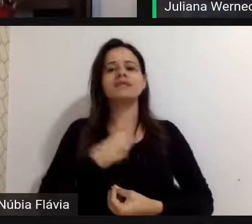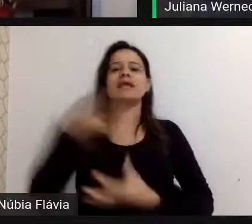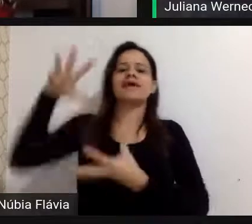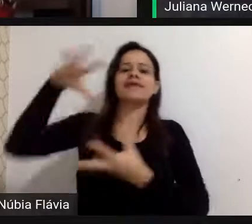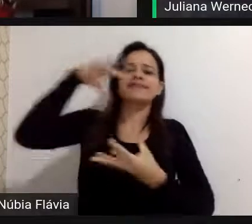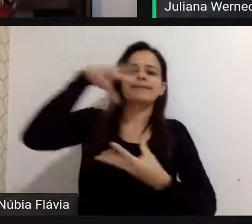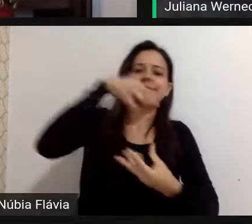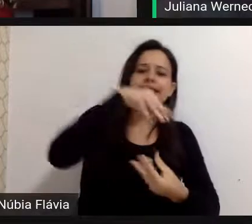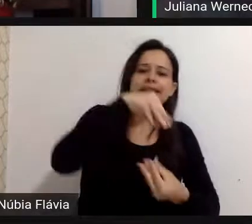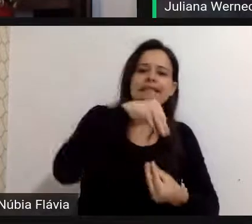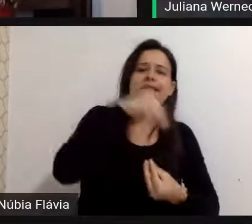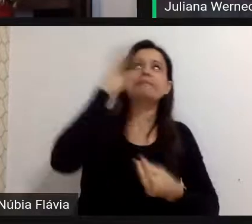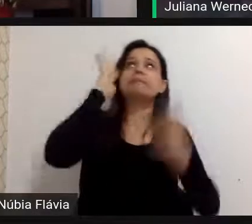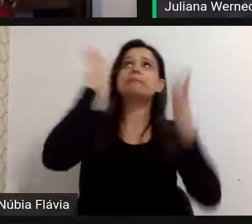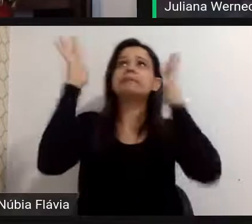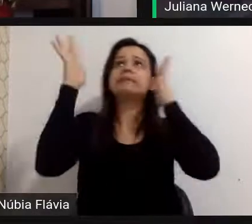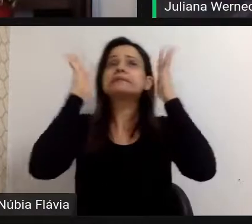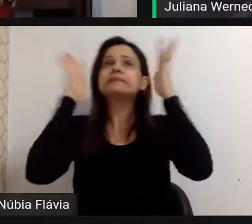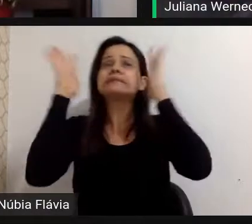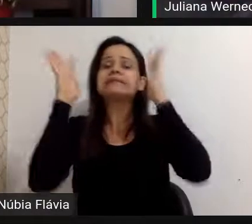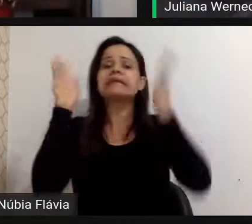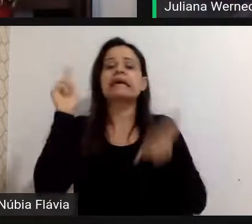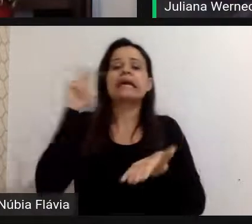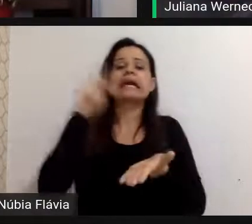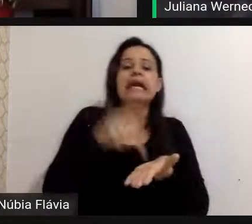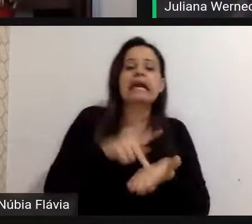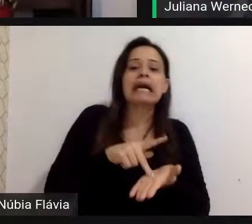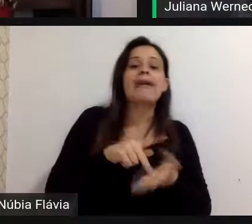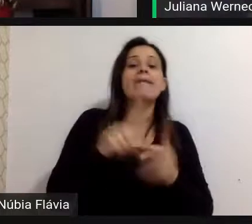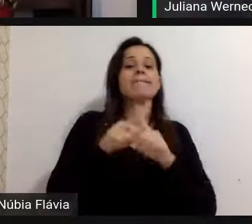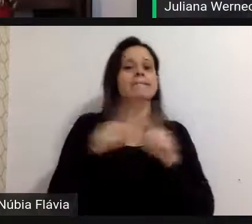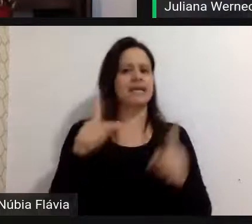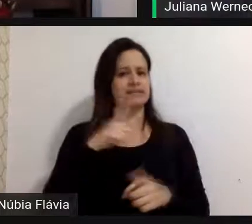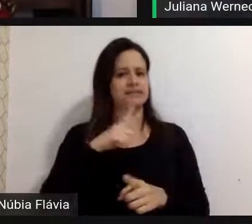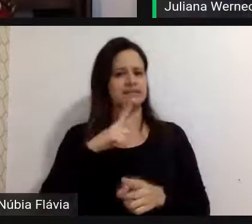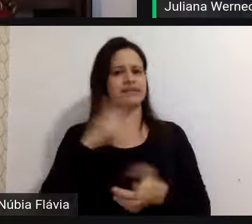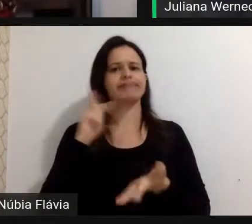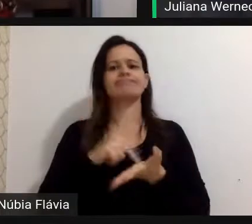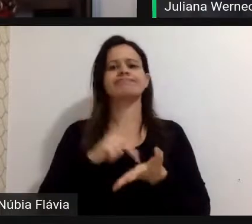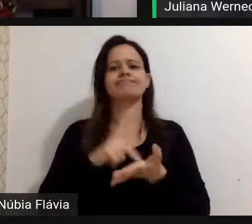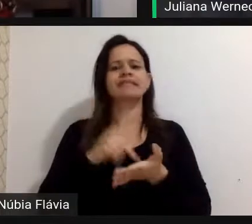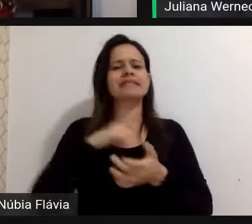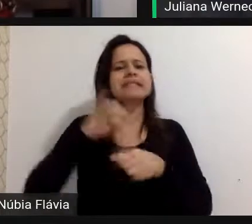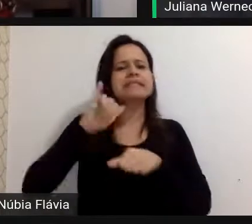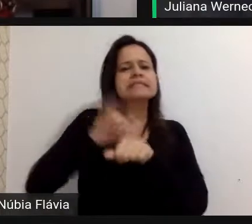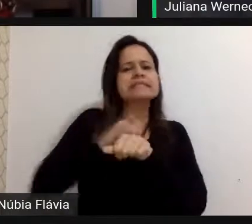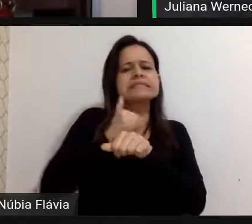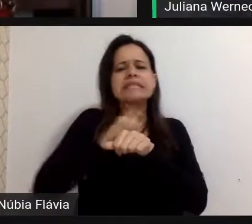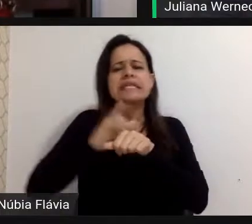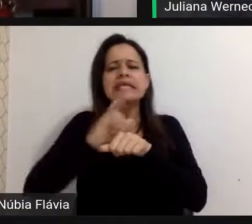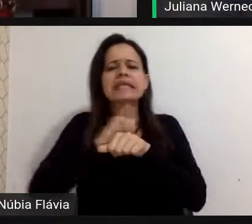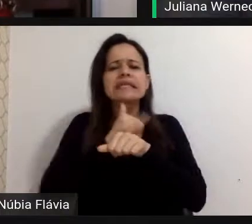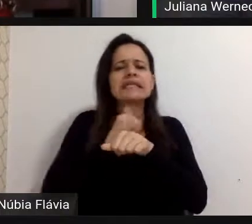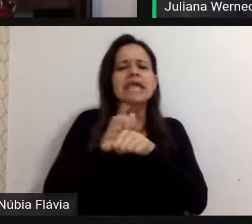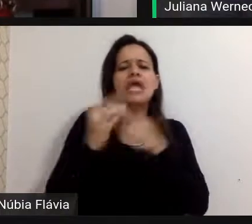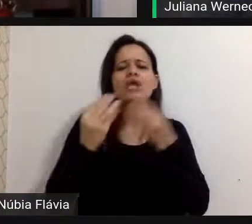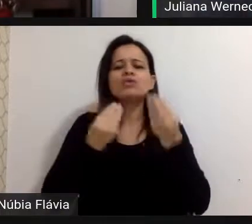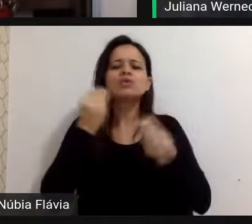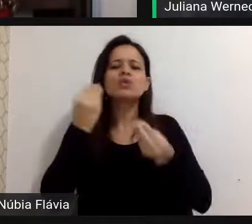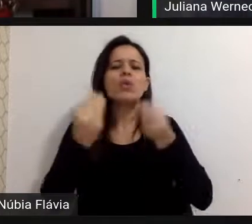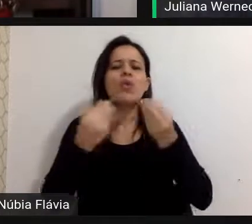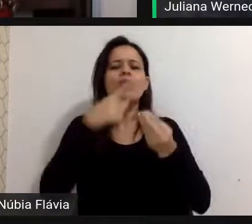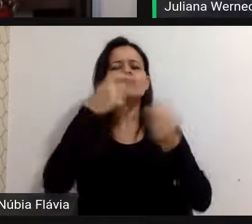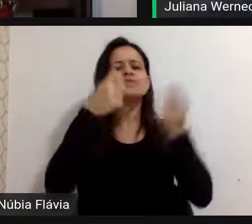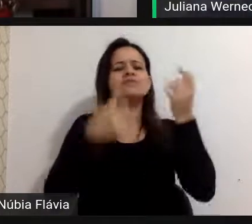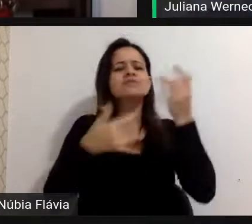fantasmas imaginários, mas eles, né, para a gente são muito reais. Então essa estratégia que você, né, nos conta, da gente poder, então peraí,